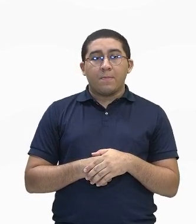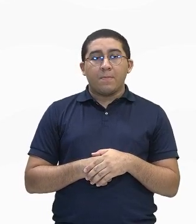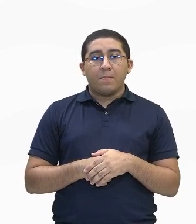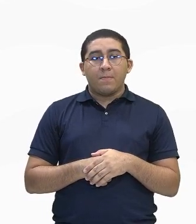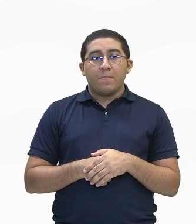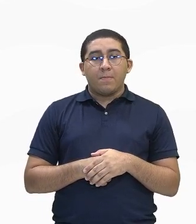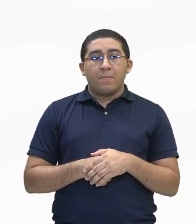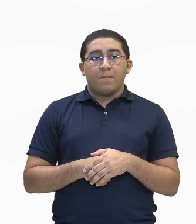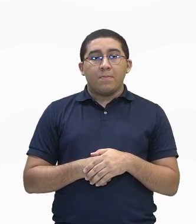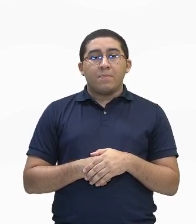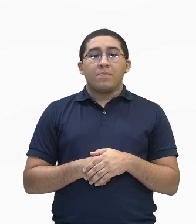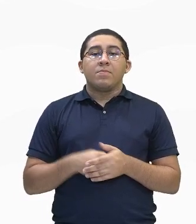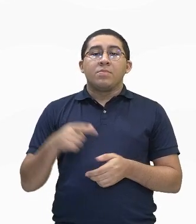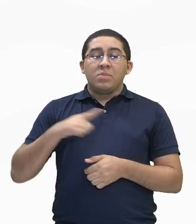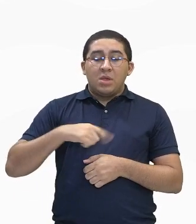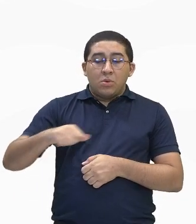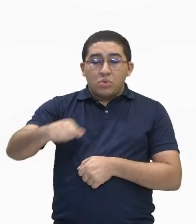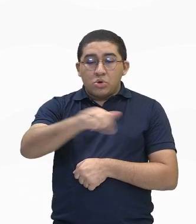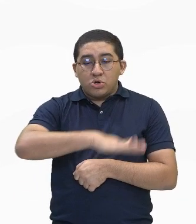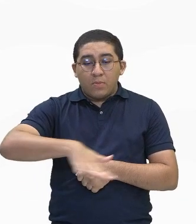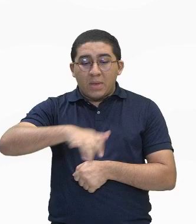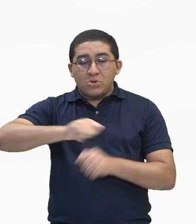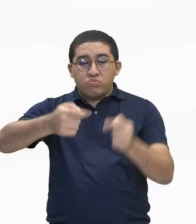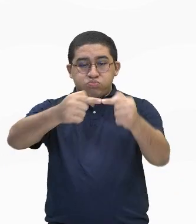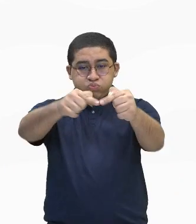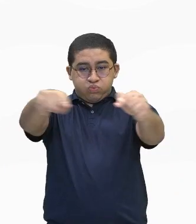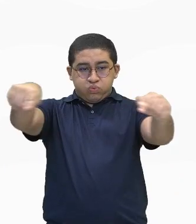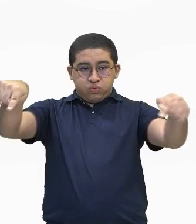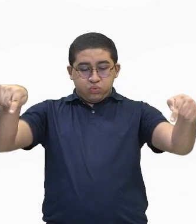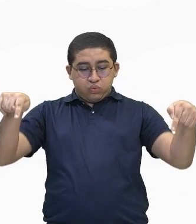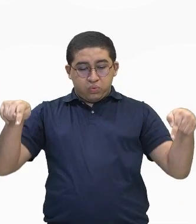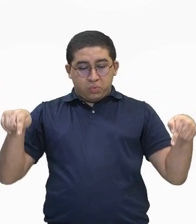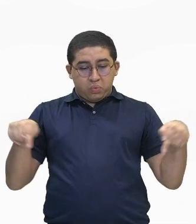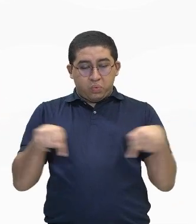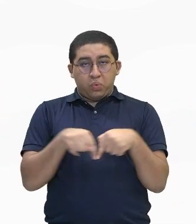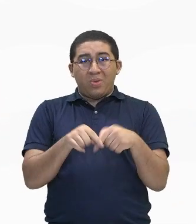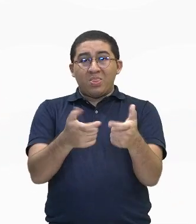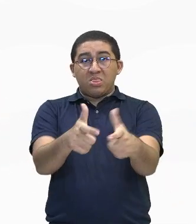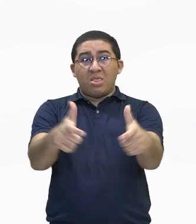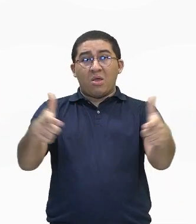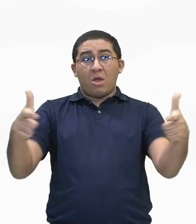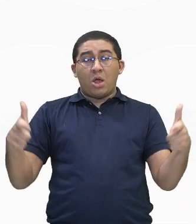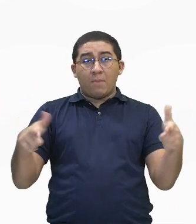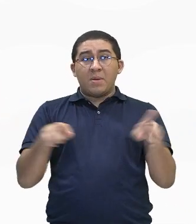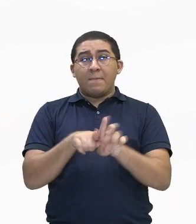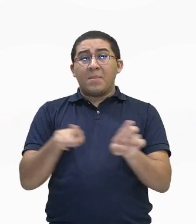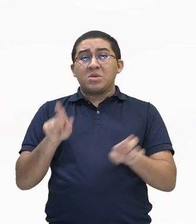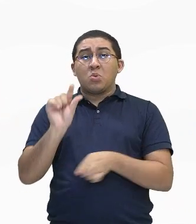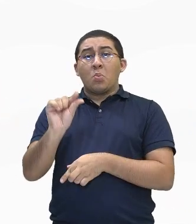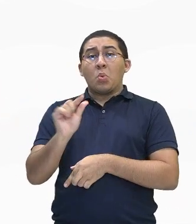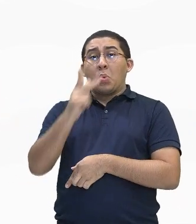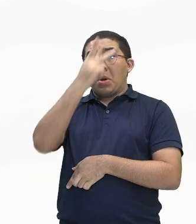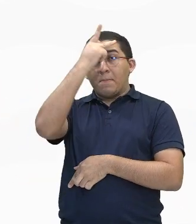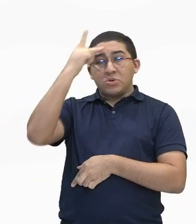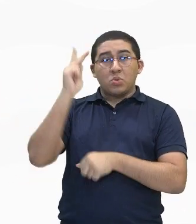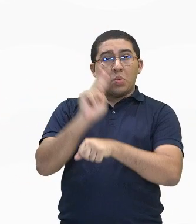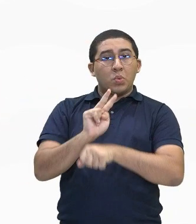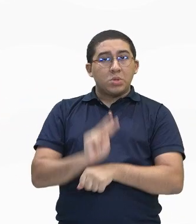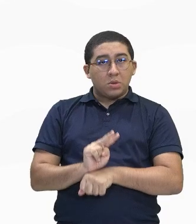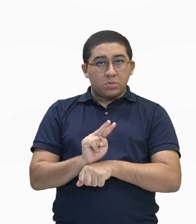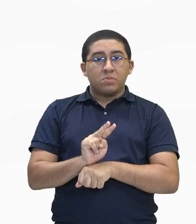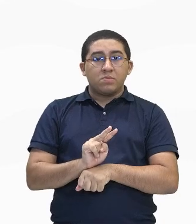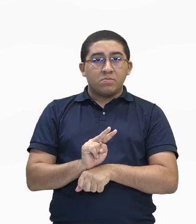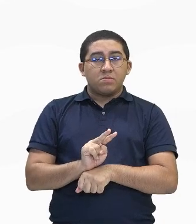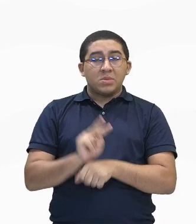concentração fundiária, quando grandes latifúndios convivem com pequenos produtores e comunidades tradicionais.